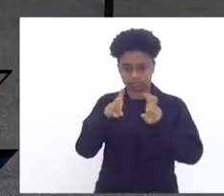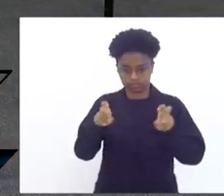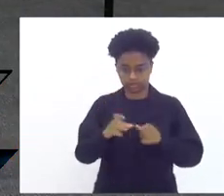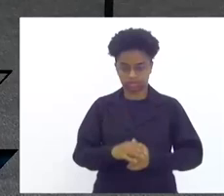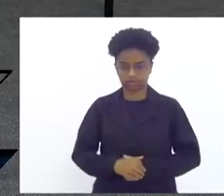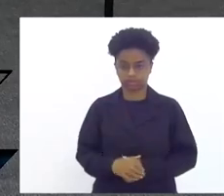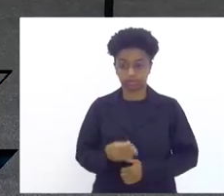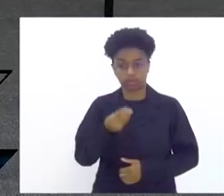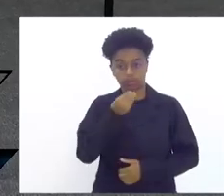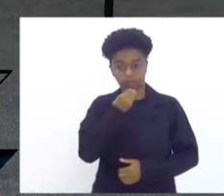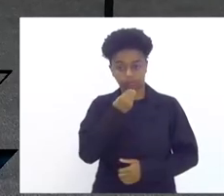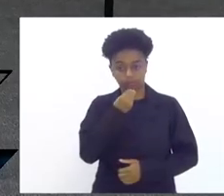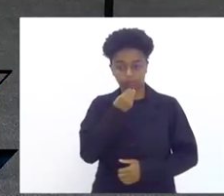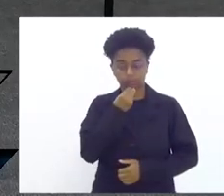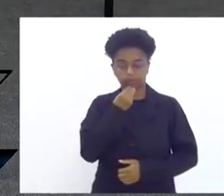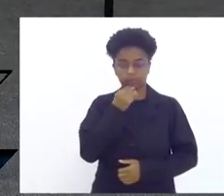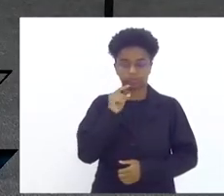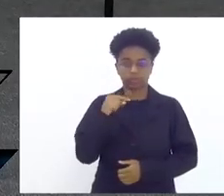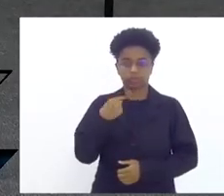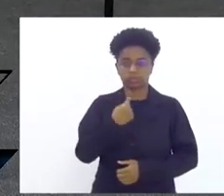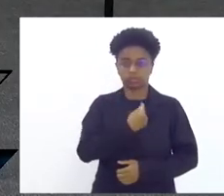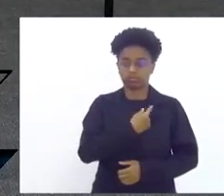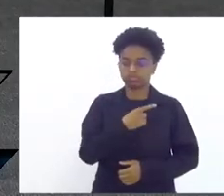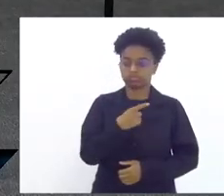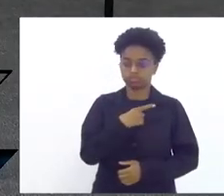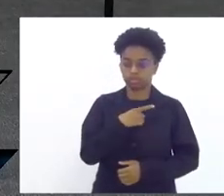obviamente que nós temos diferenças